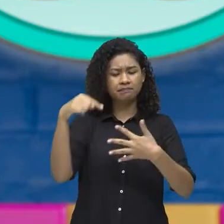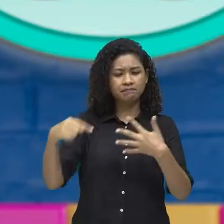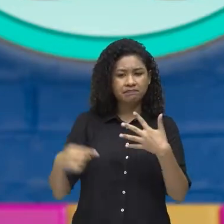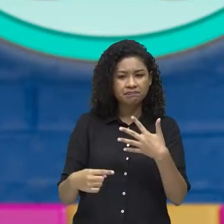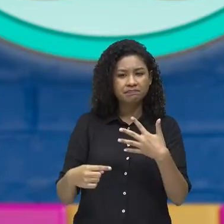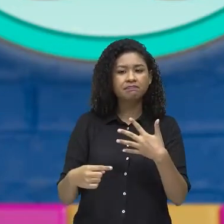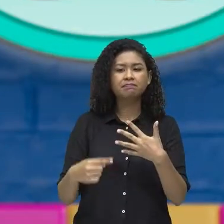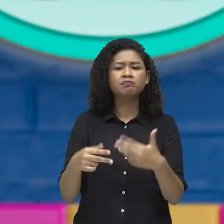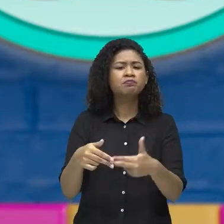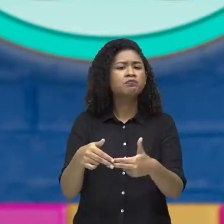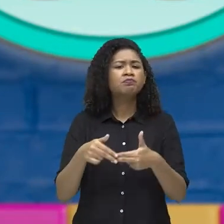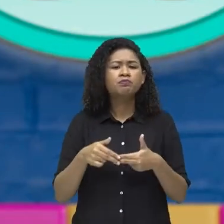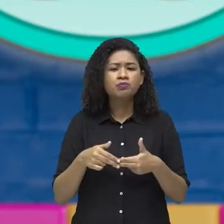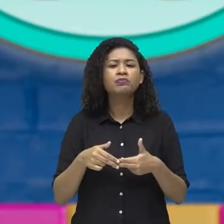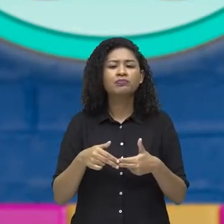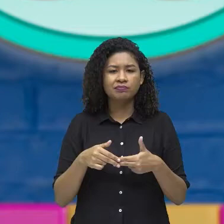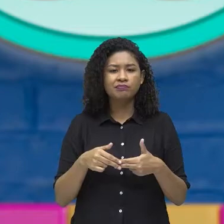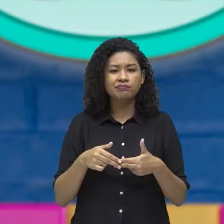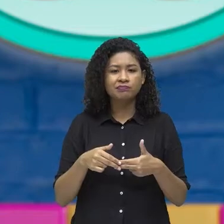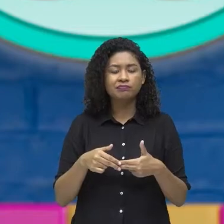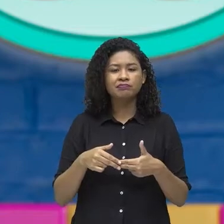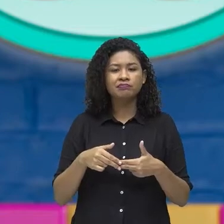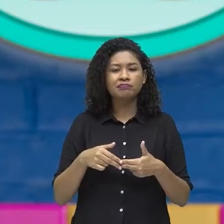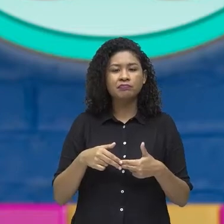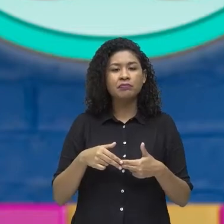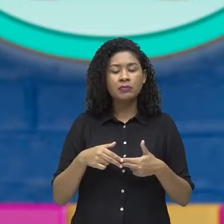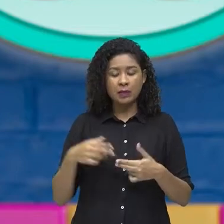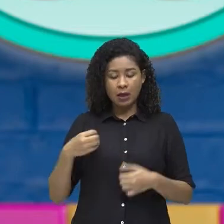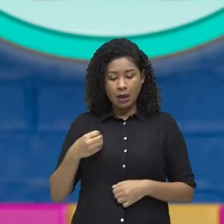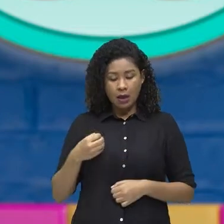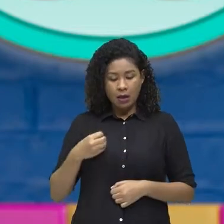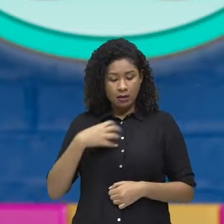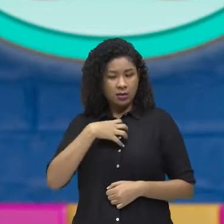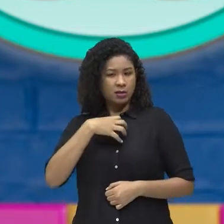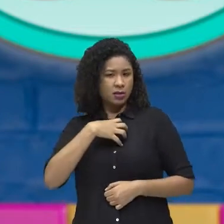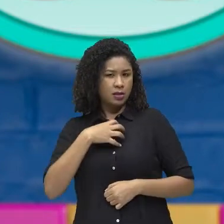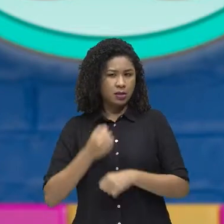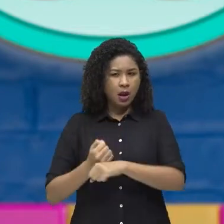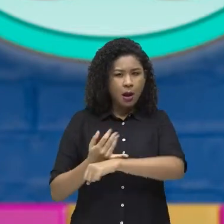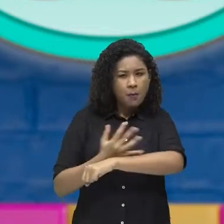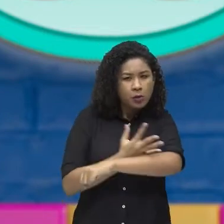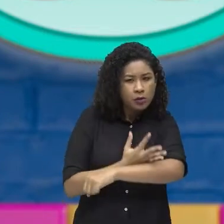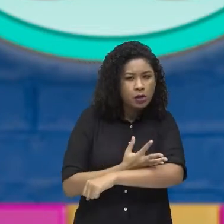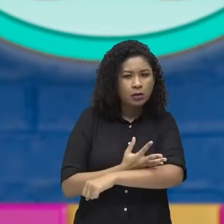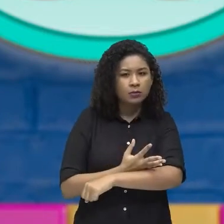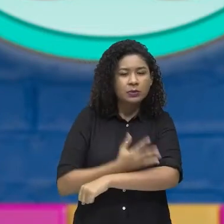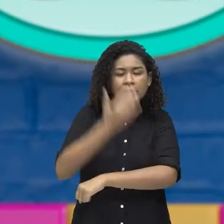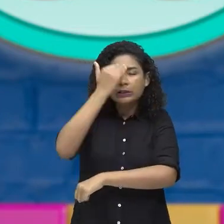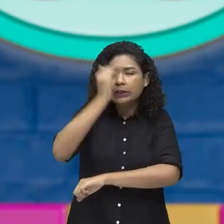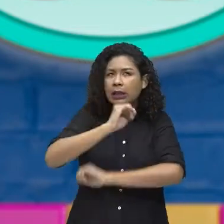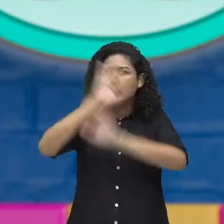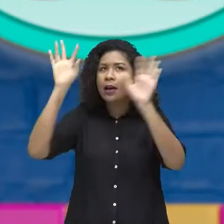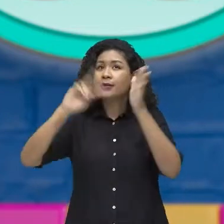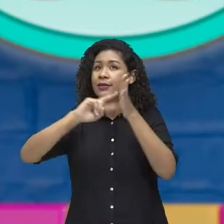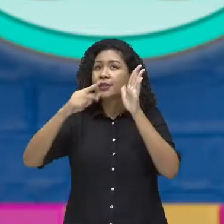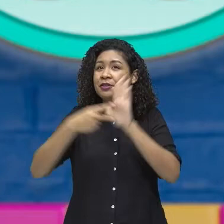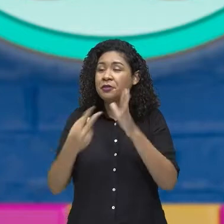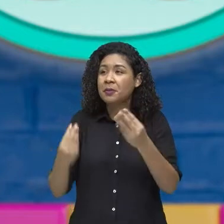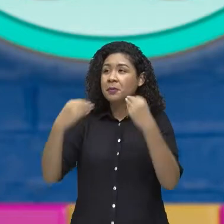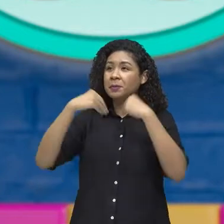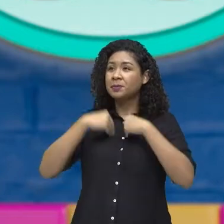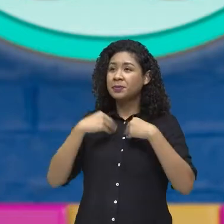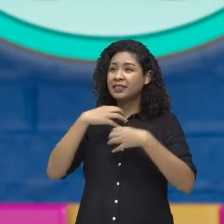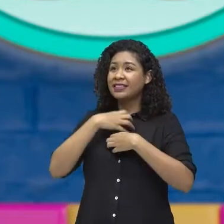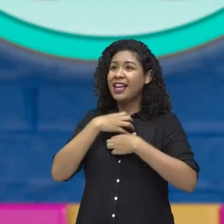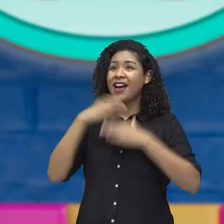são essas dimensões emocionais, compreendê-las, que vai fazer com que a gente, de fato, esteja mais feliz em outros momentos, que a